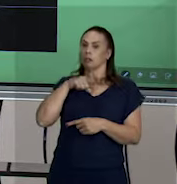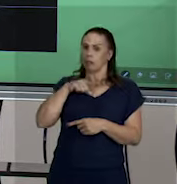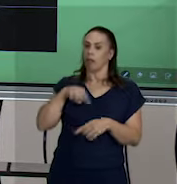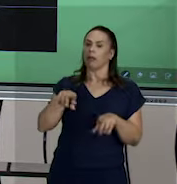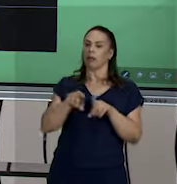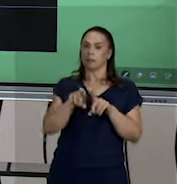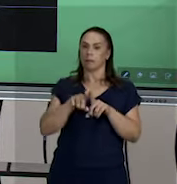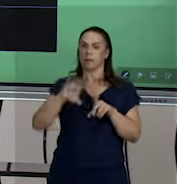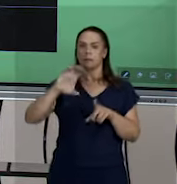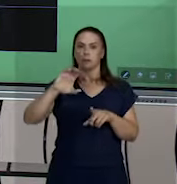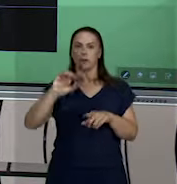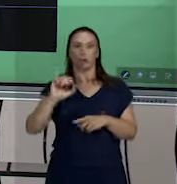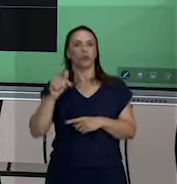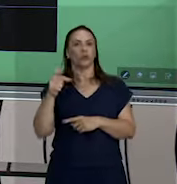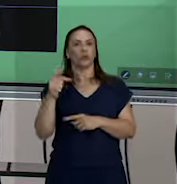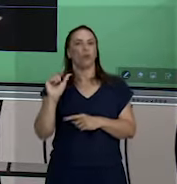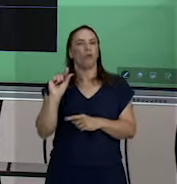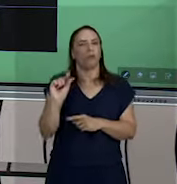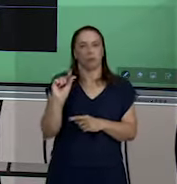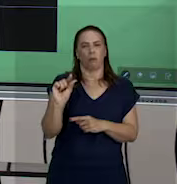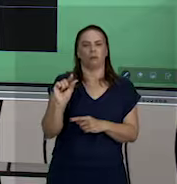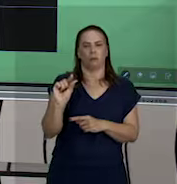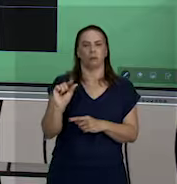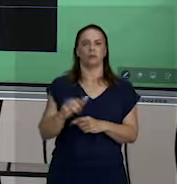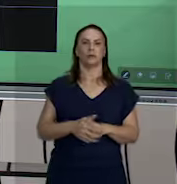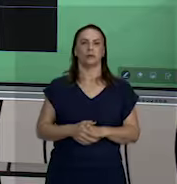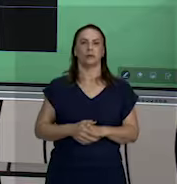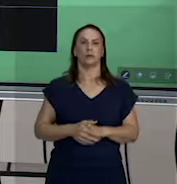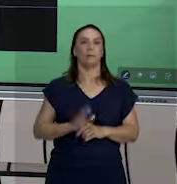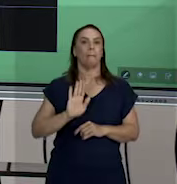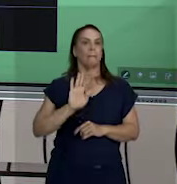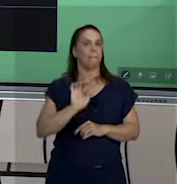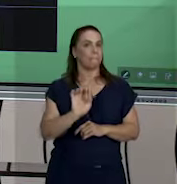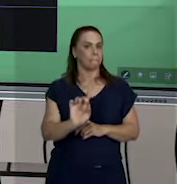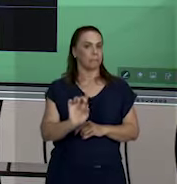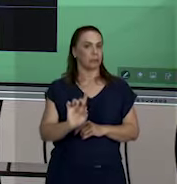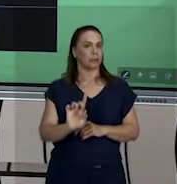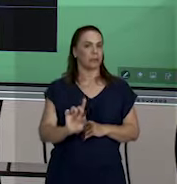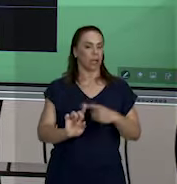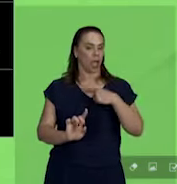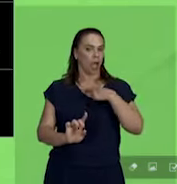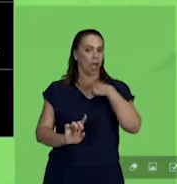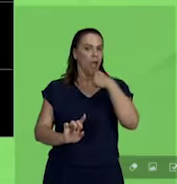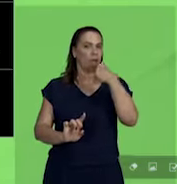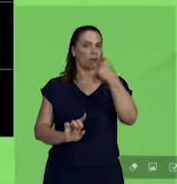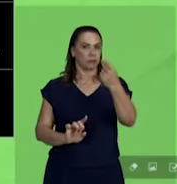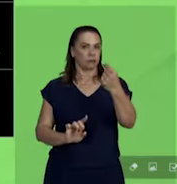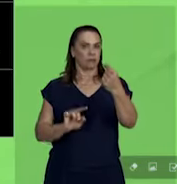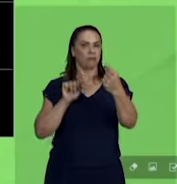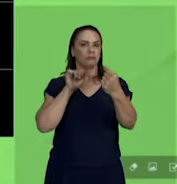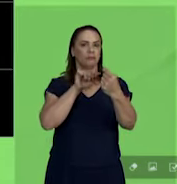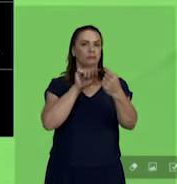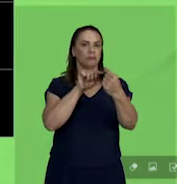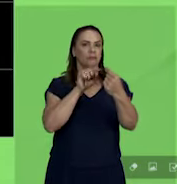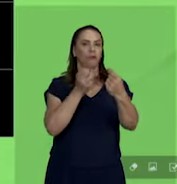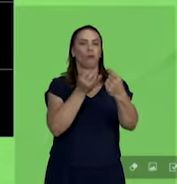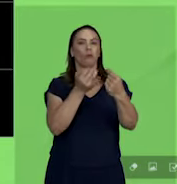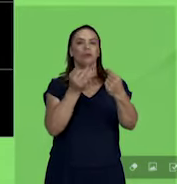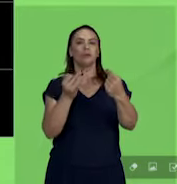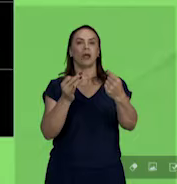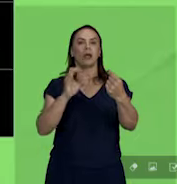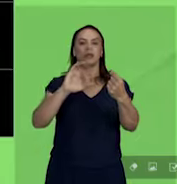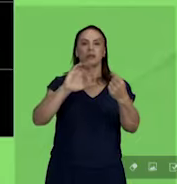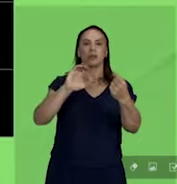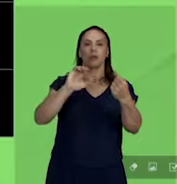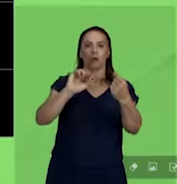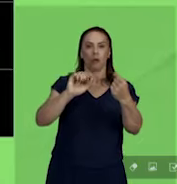CO2 também, tá? Até porque ele está presente no ar. Já na saída, inverte, né? Eu vou ter uma menor concentração